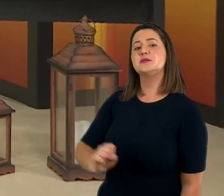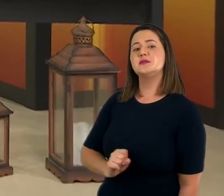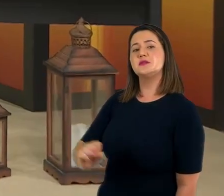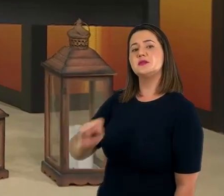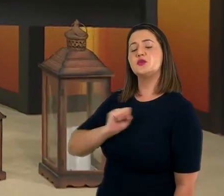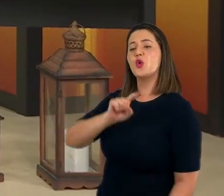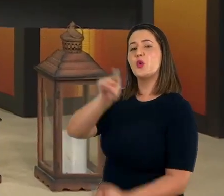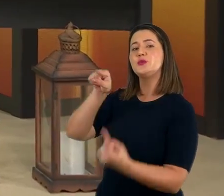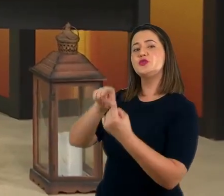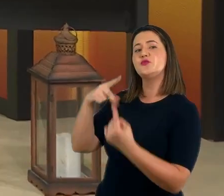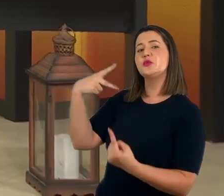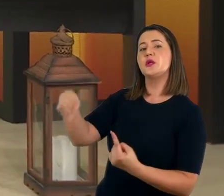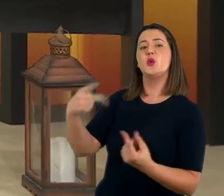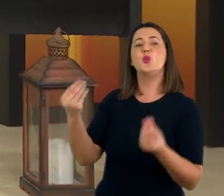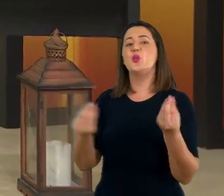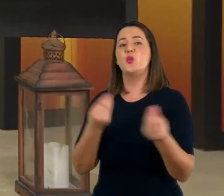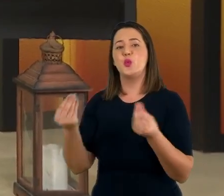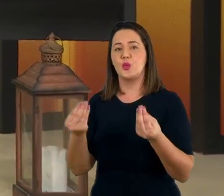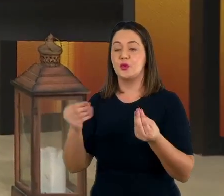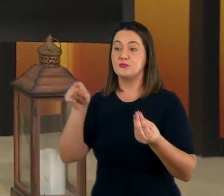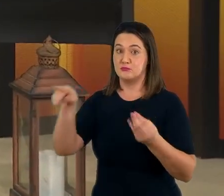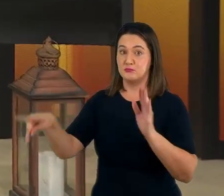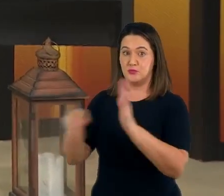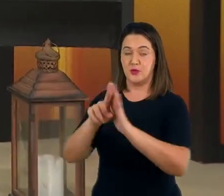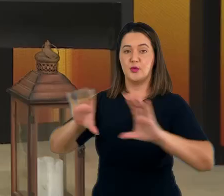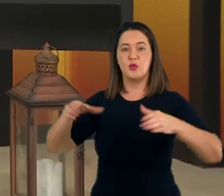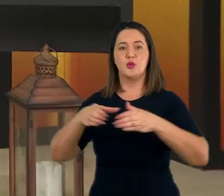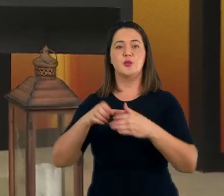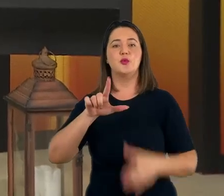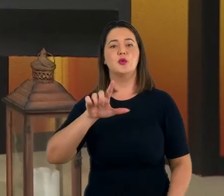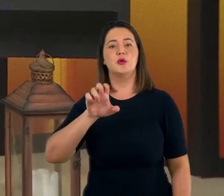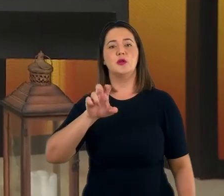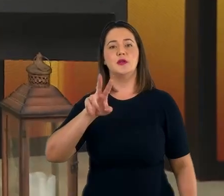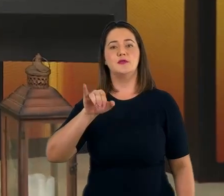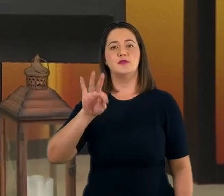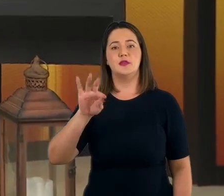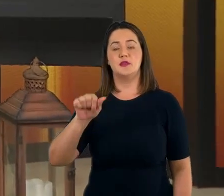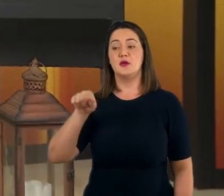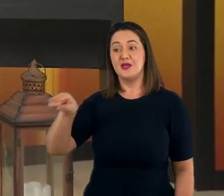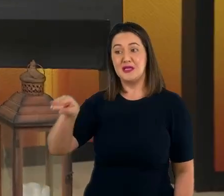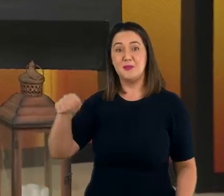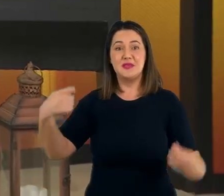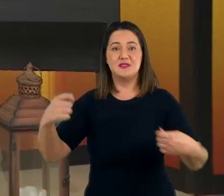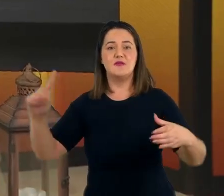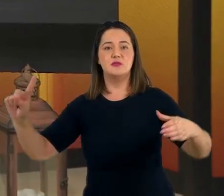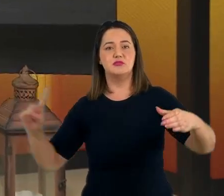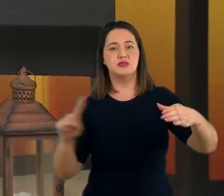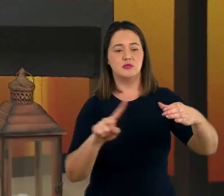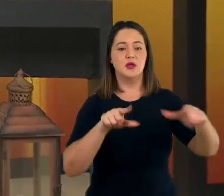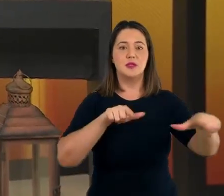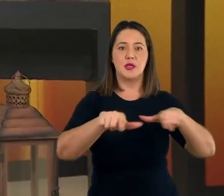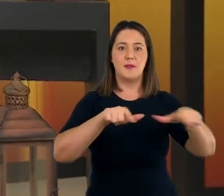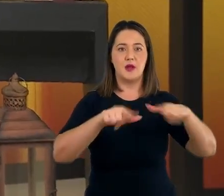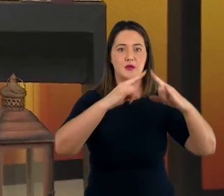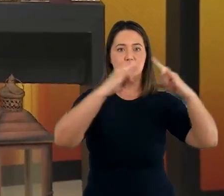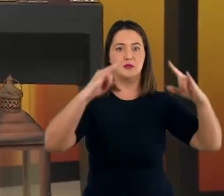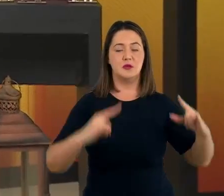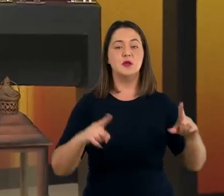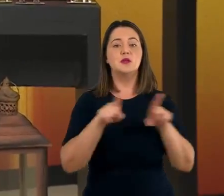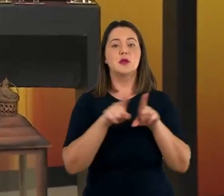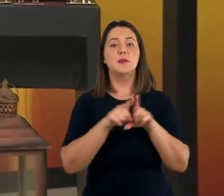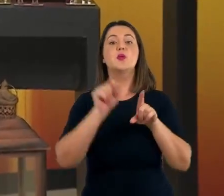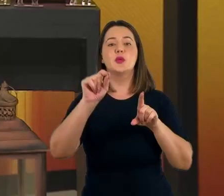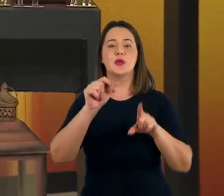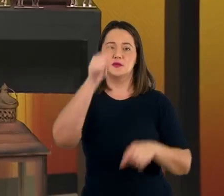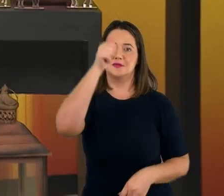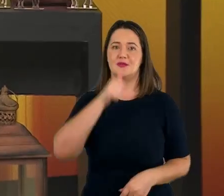pouquinho a função do sacerdote ou levita, que dia após dia deveria apresentar o povo